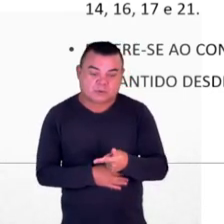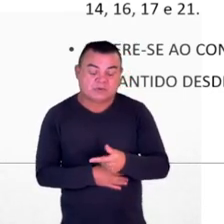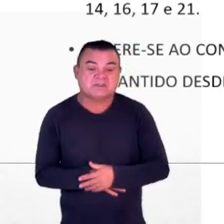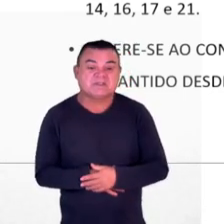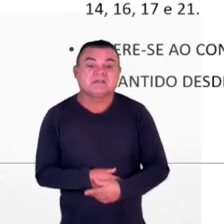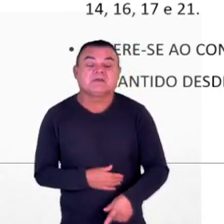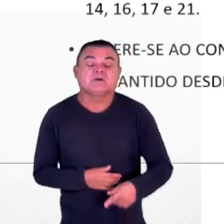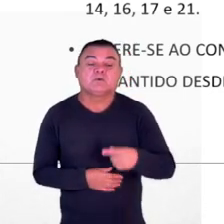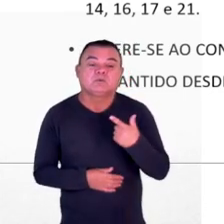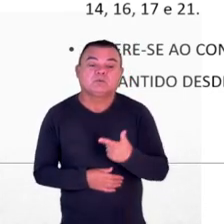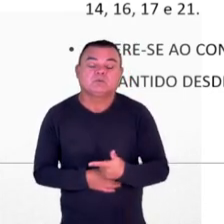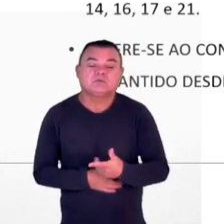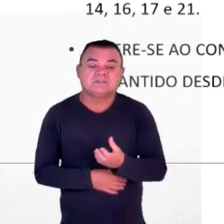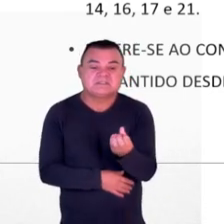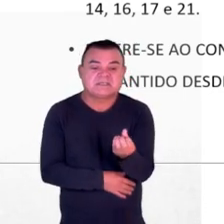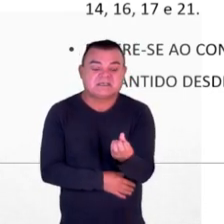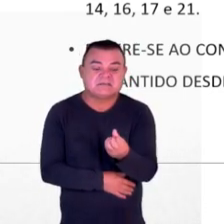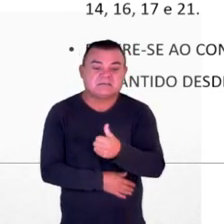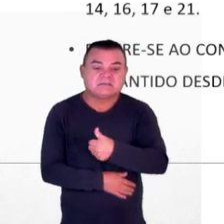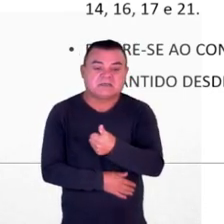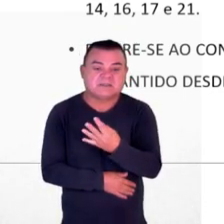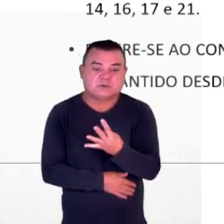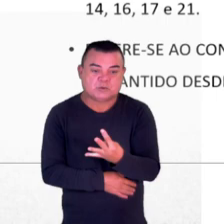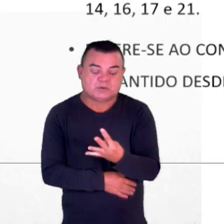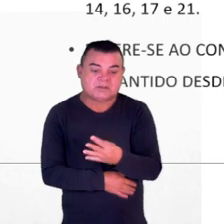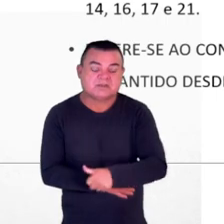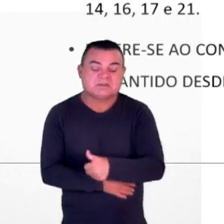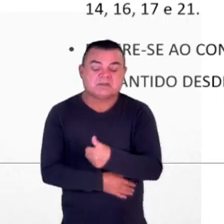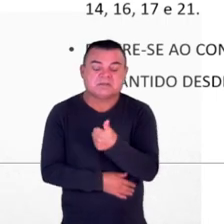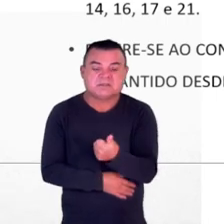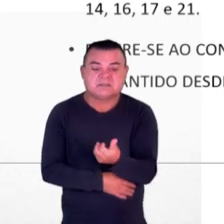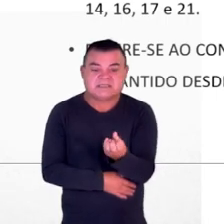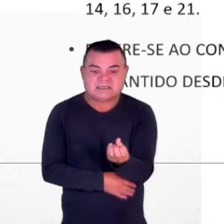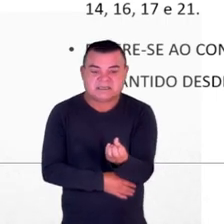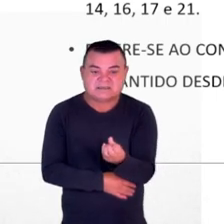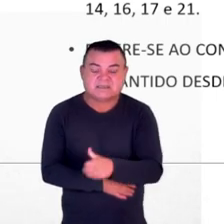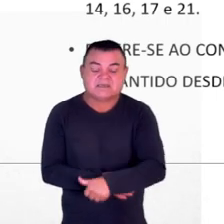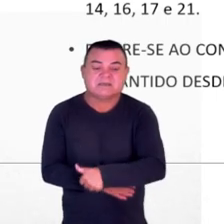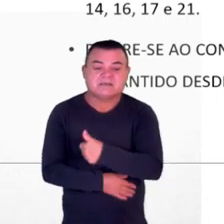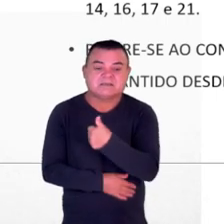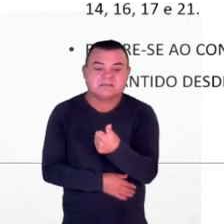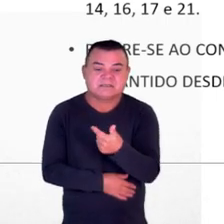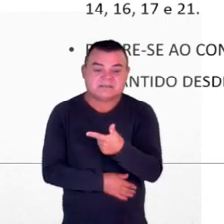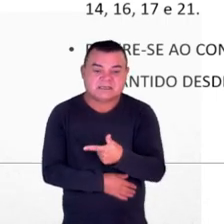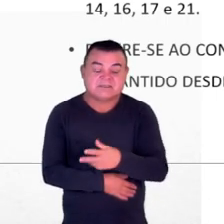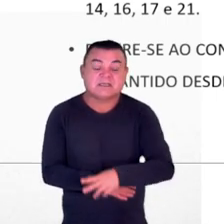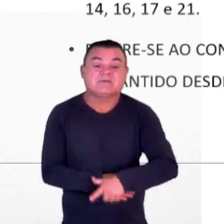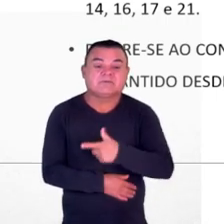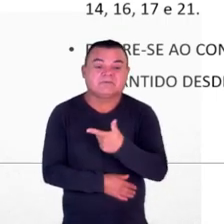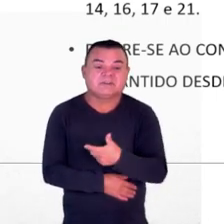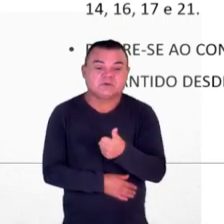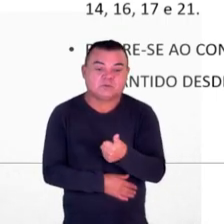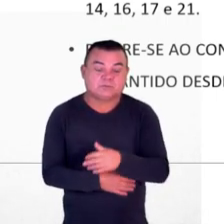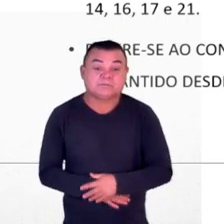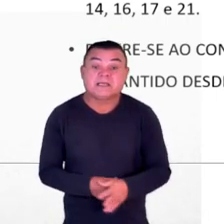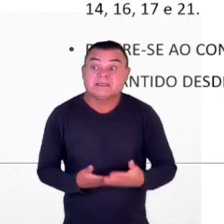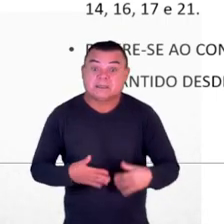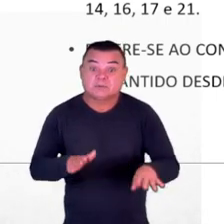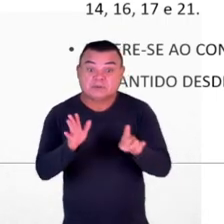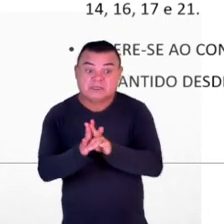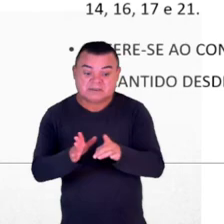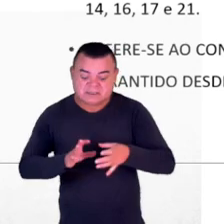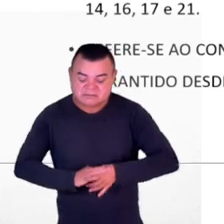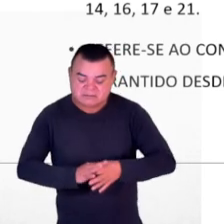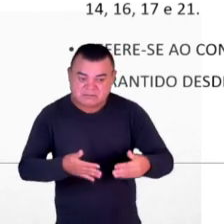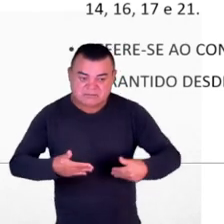14 16 17 e 21 né isso o direito a estar livre da fome ele se refere